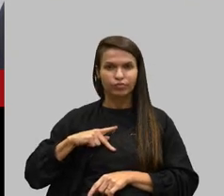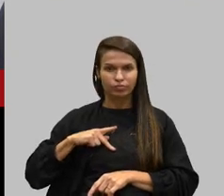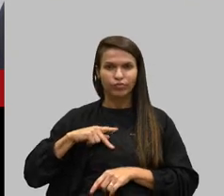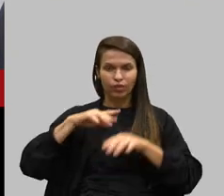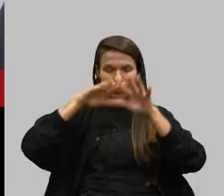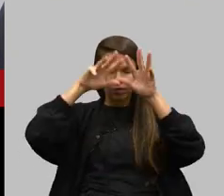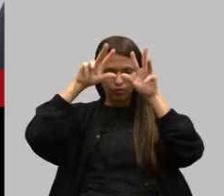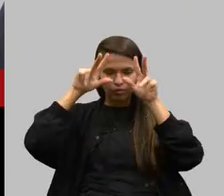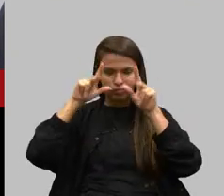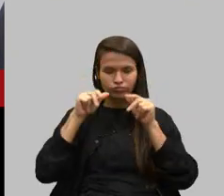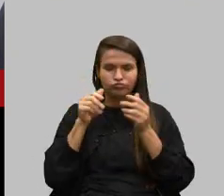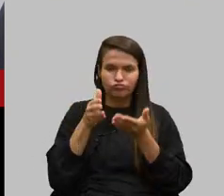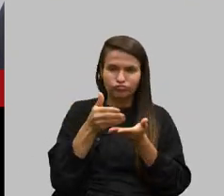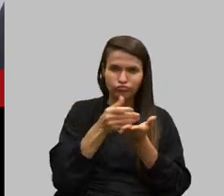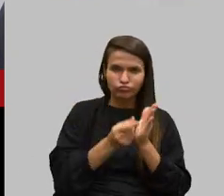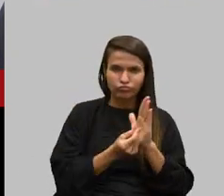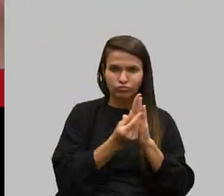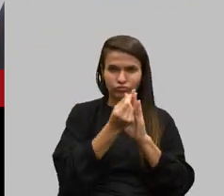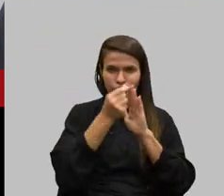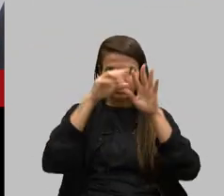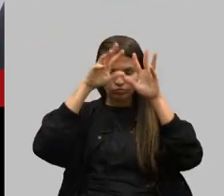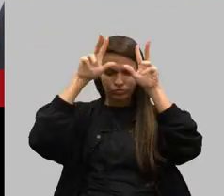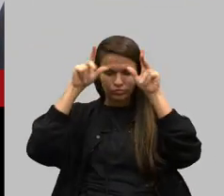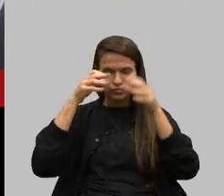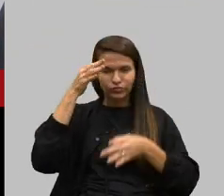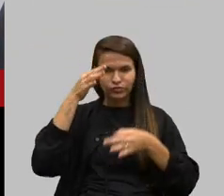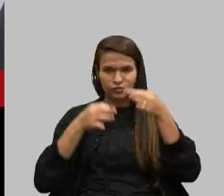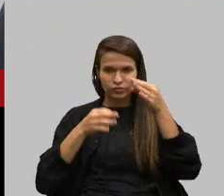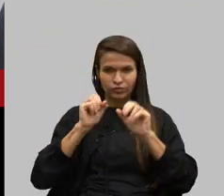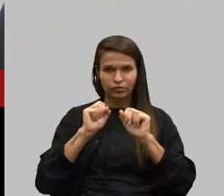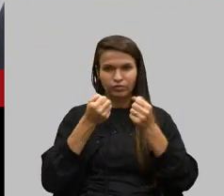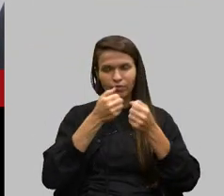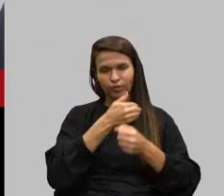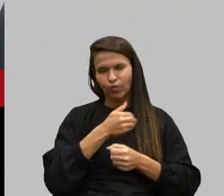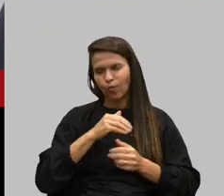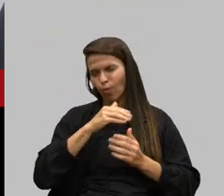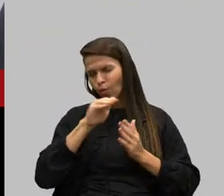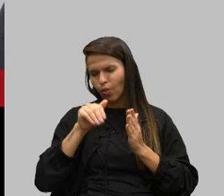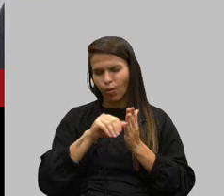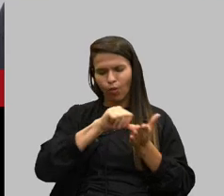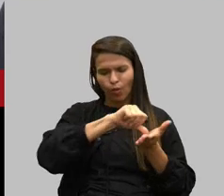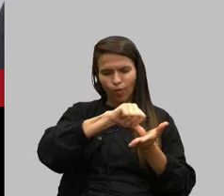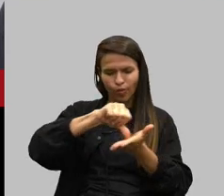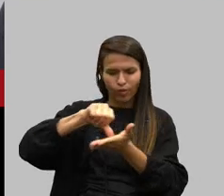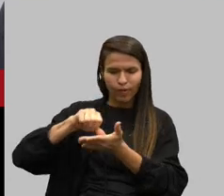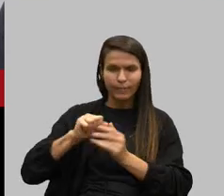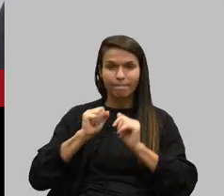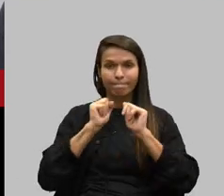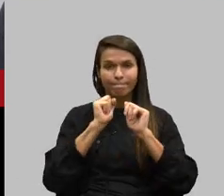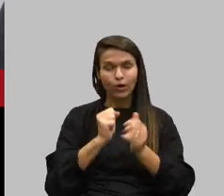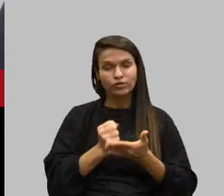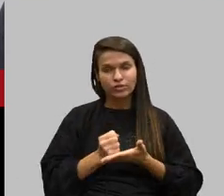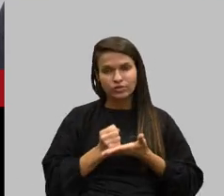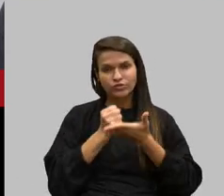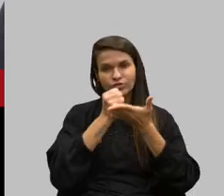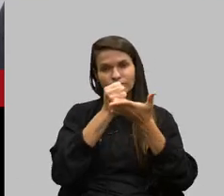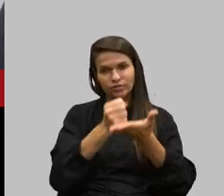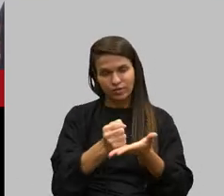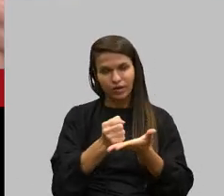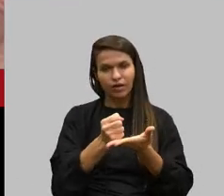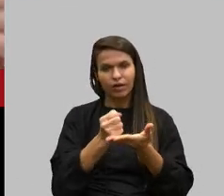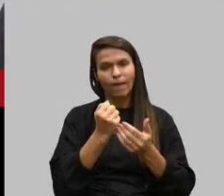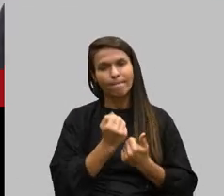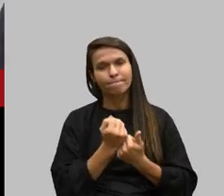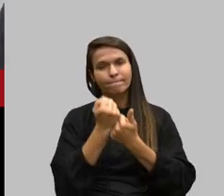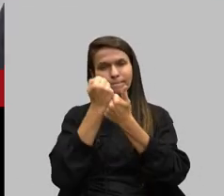de Contas Tribunal de Justiça Defensoria Pública Ou seja todos os órgãos que podem ajudar e auxiliar